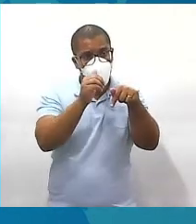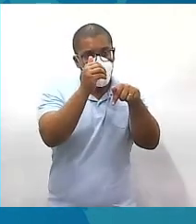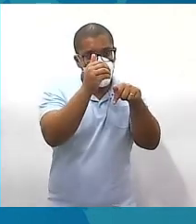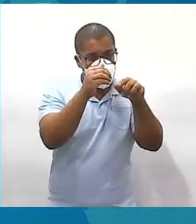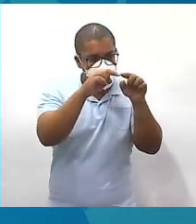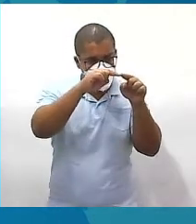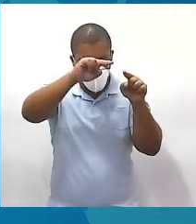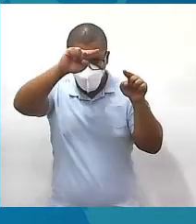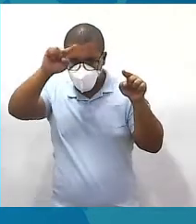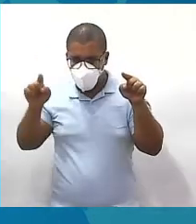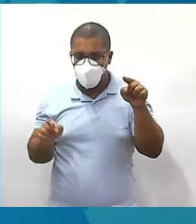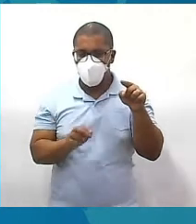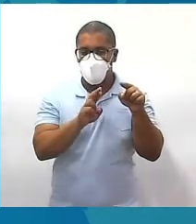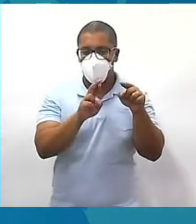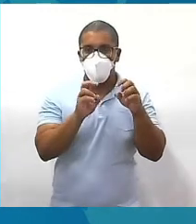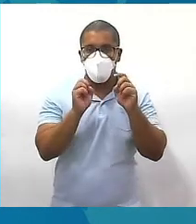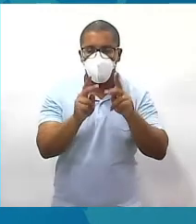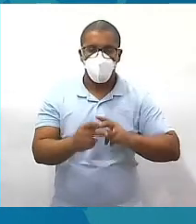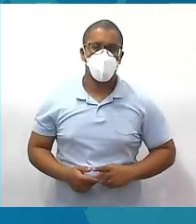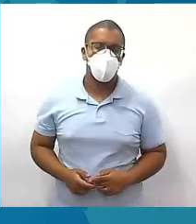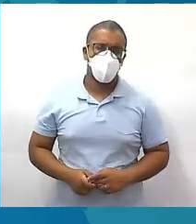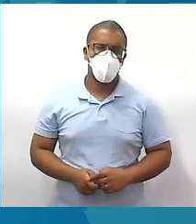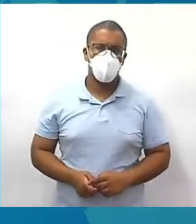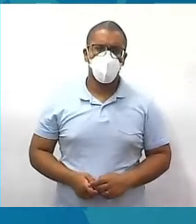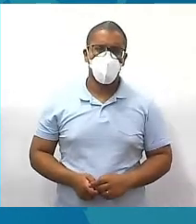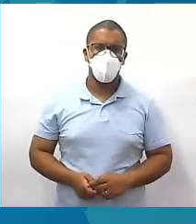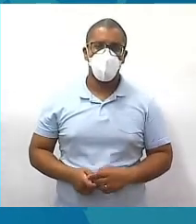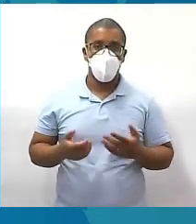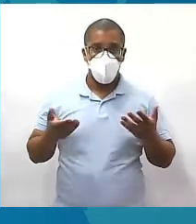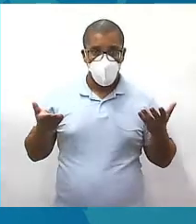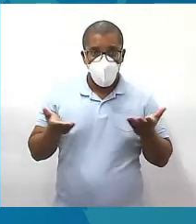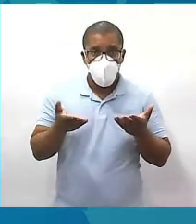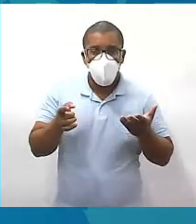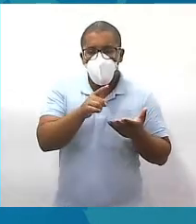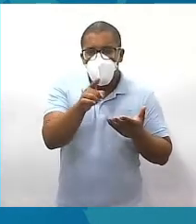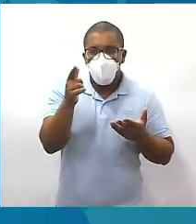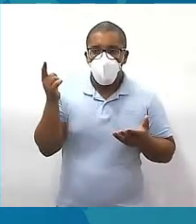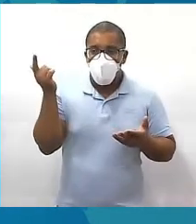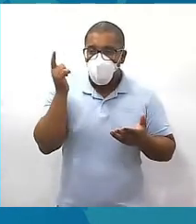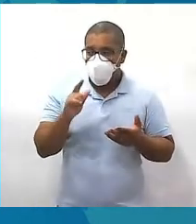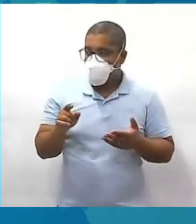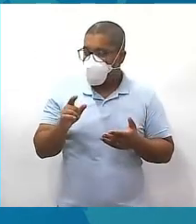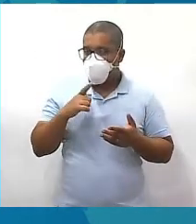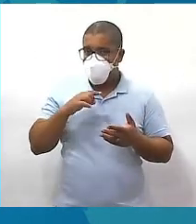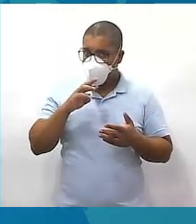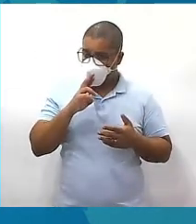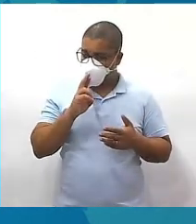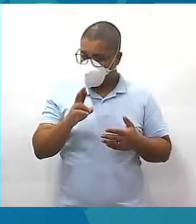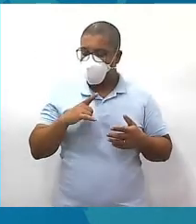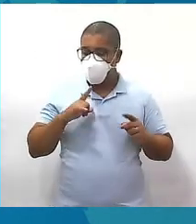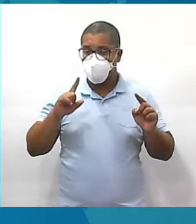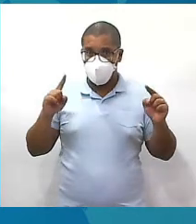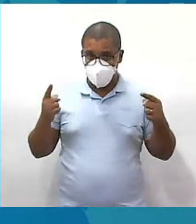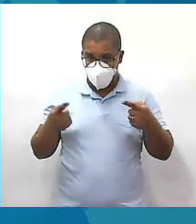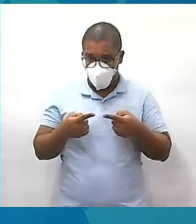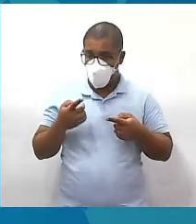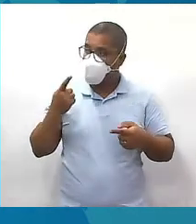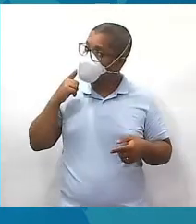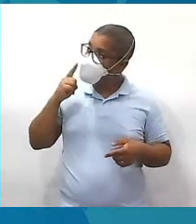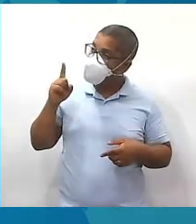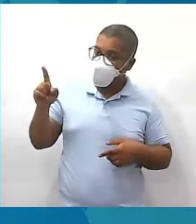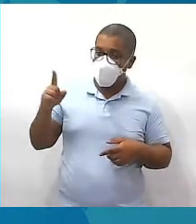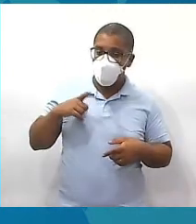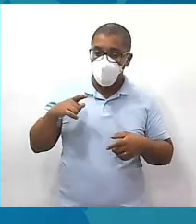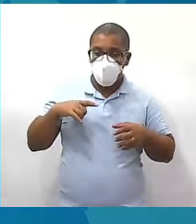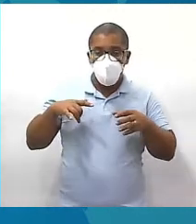tá bom? Bom, para que você tenha essa possibilidade, tá aí a questão do desafio, tá? Uma praça